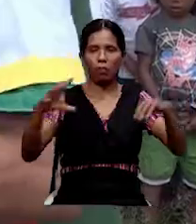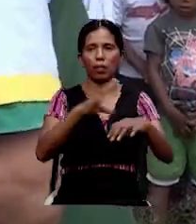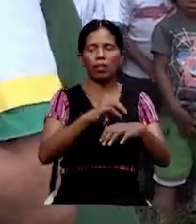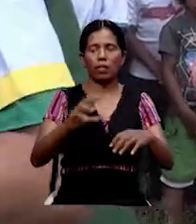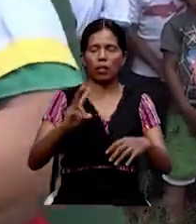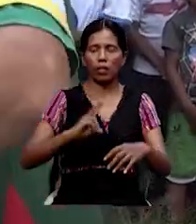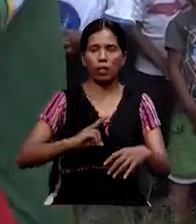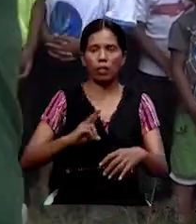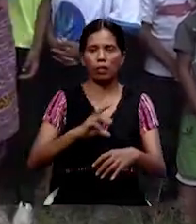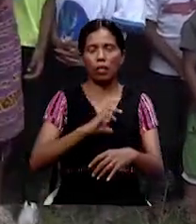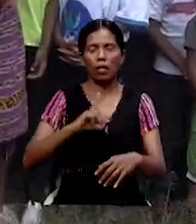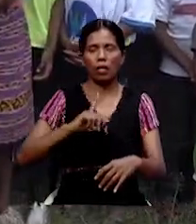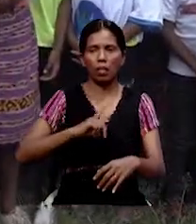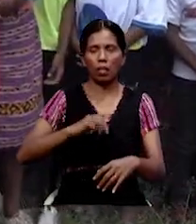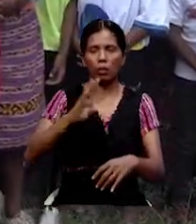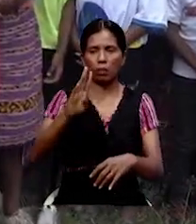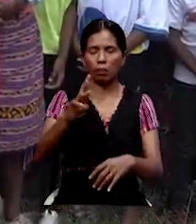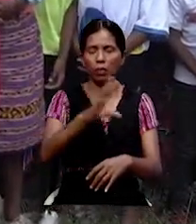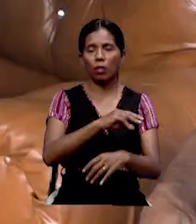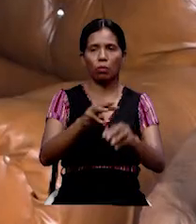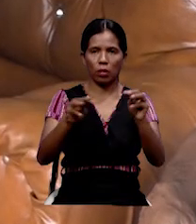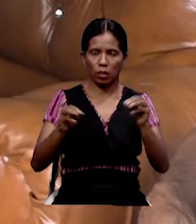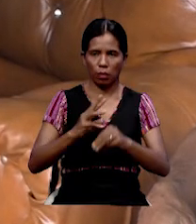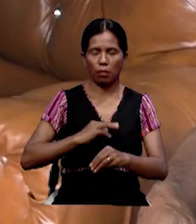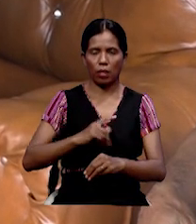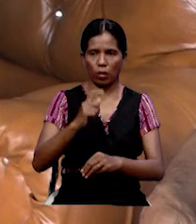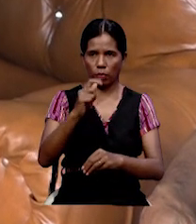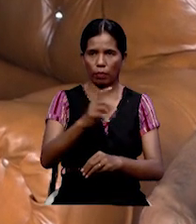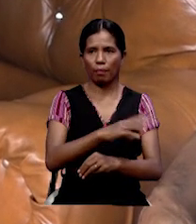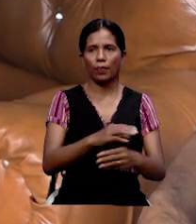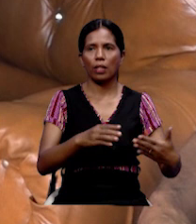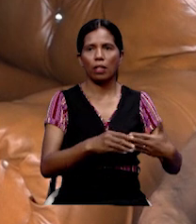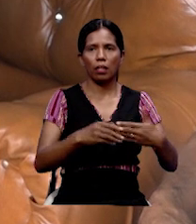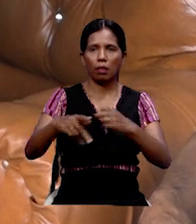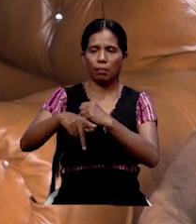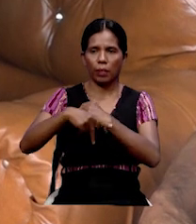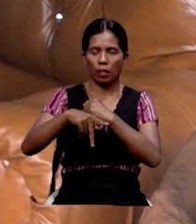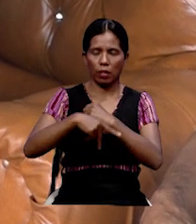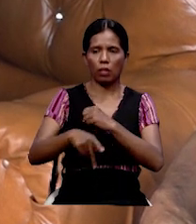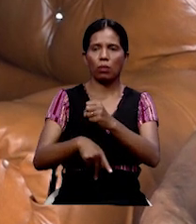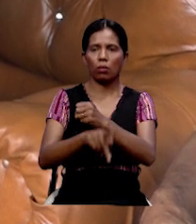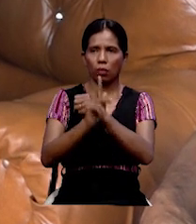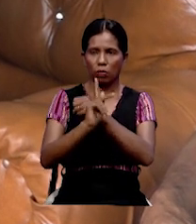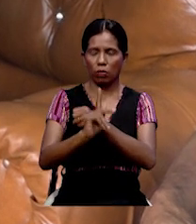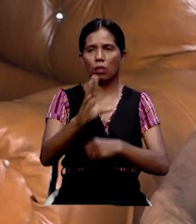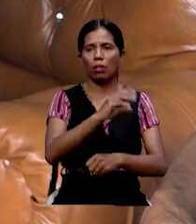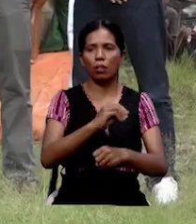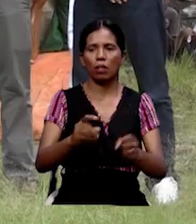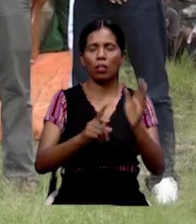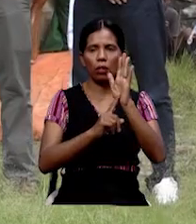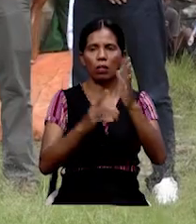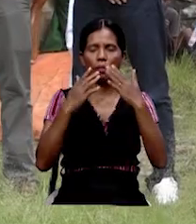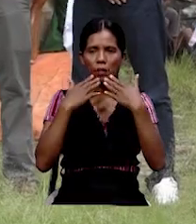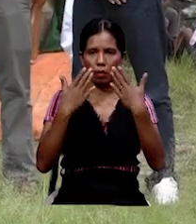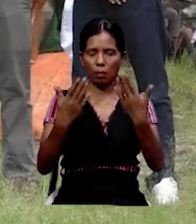posto administrativo La Clubar, município Manatutu. Líder supremo Partido Kunto, José dos Santos Naimori Bucar, hato